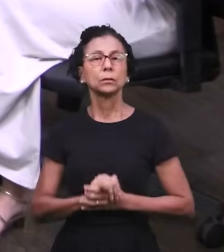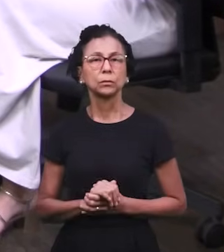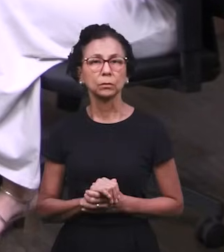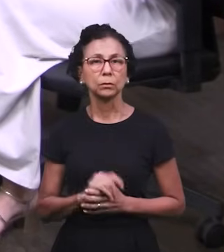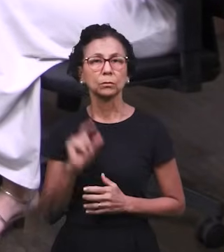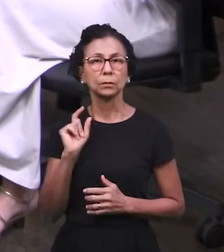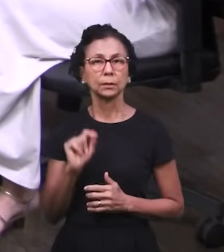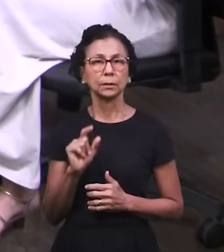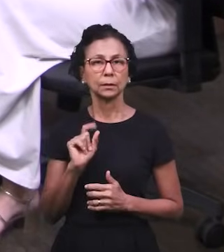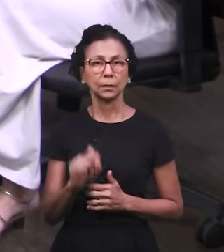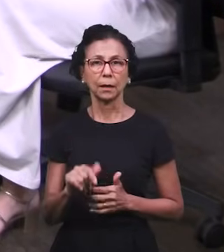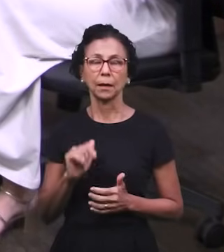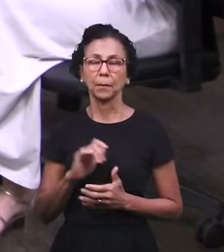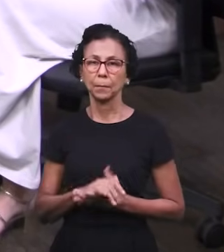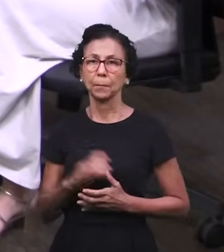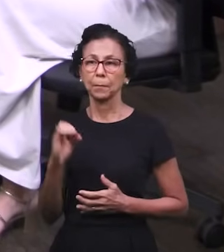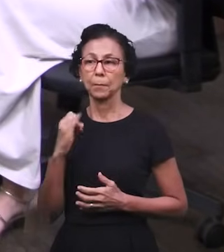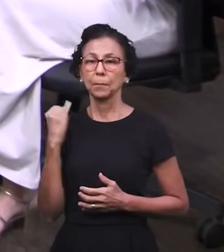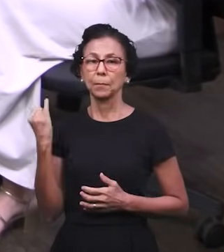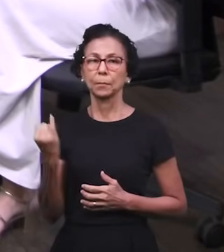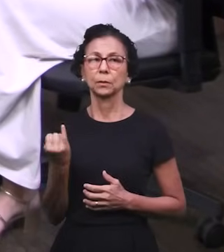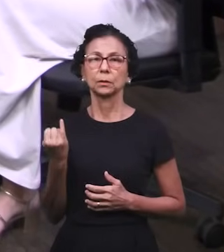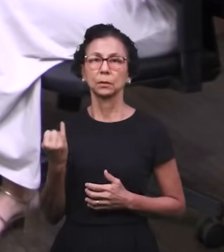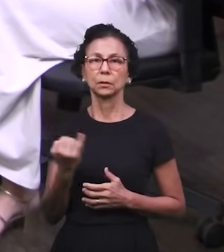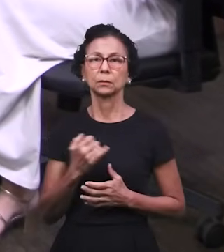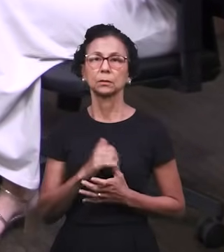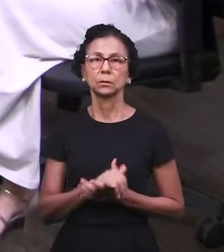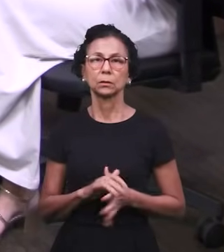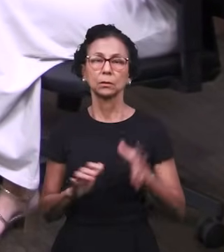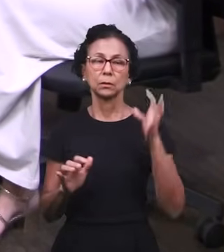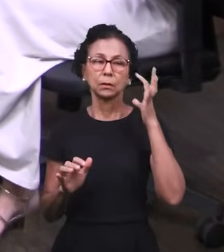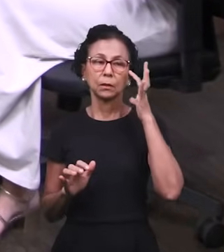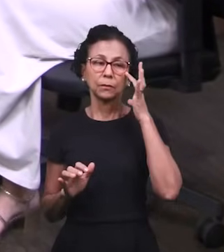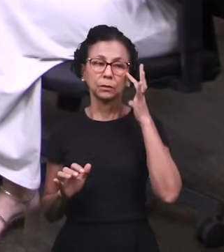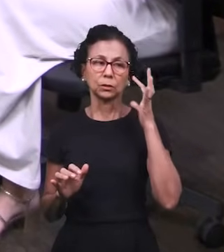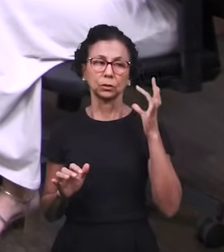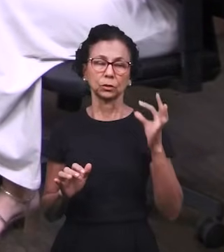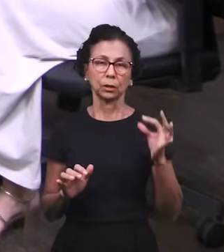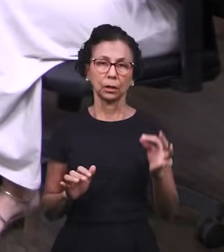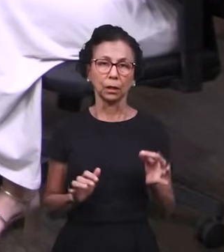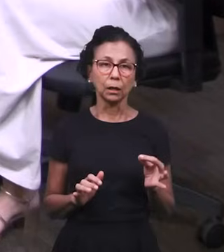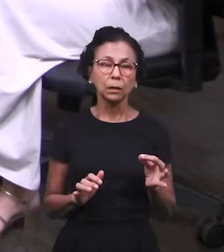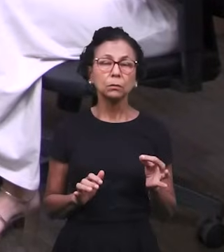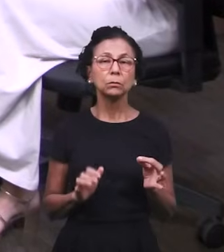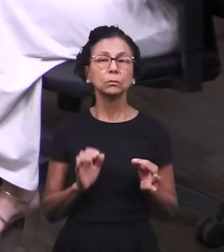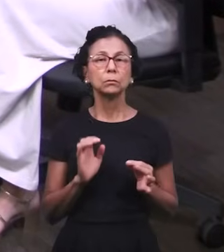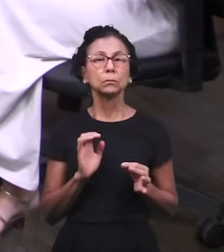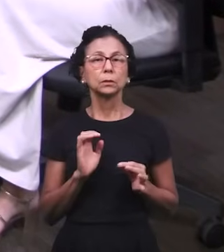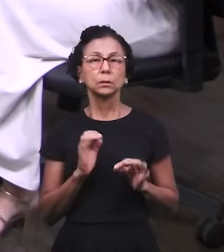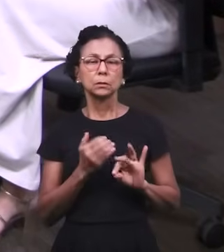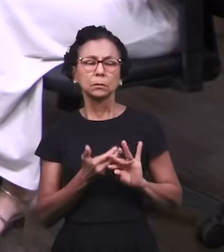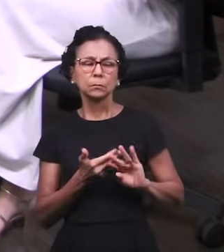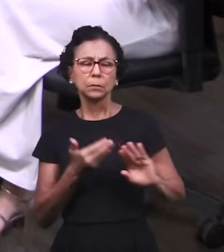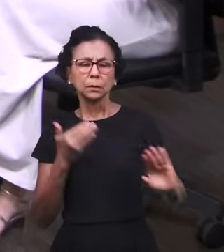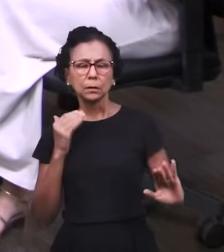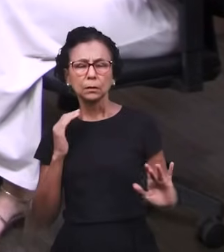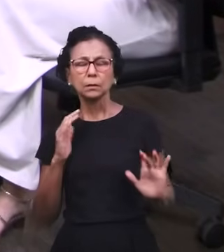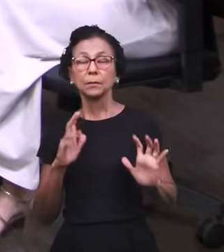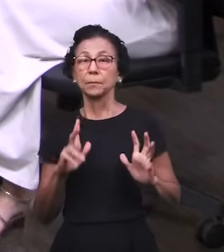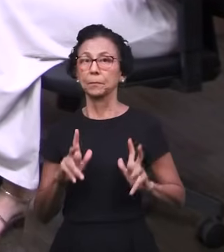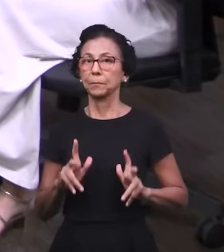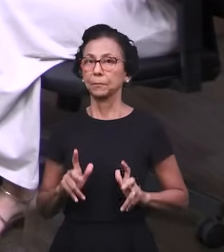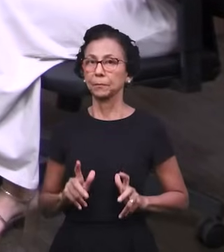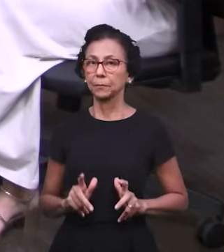hora para aquilo que Deus vai fazer na nossa vida, na vida da igreja. Amém. Muito bem,